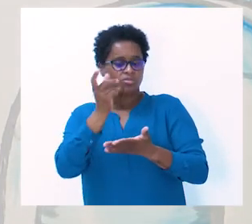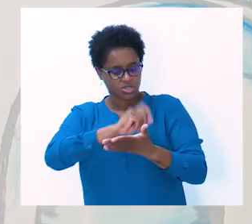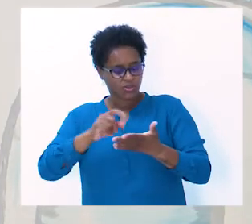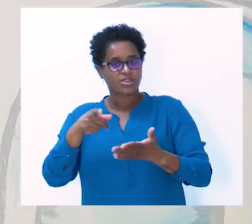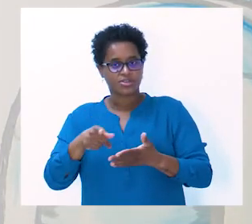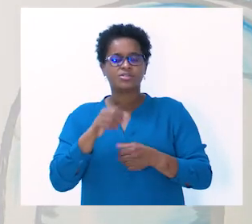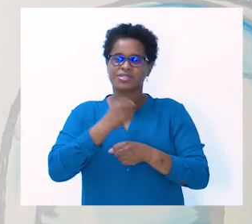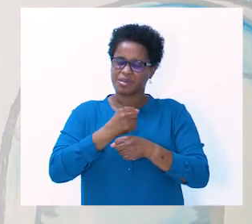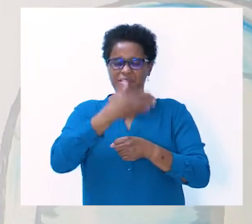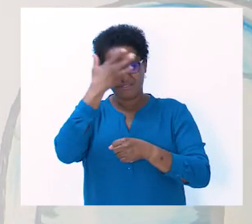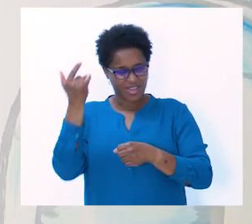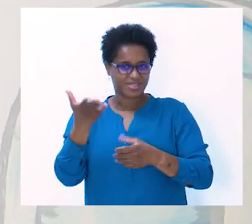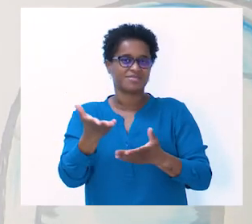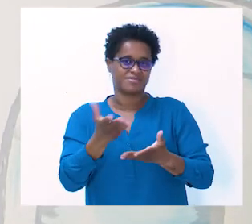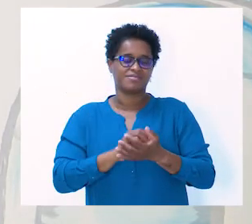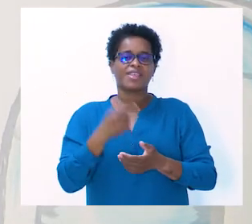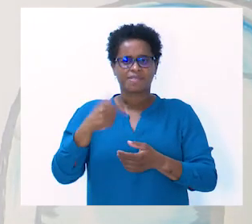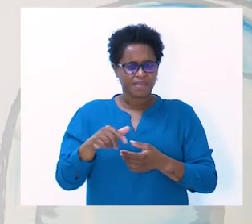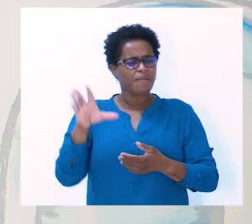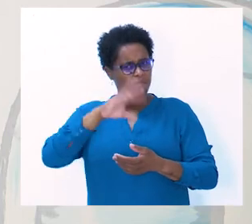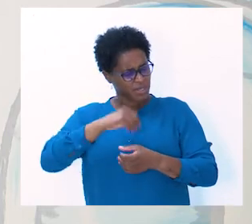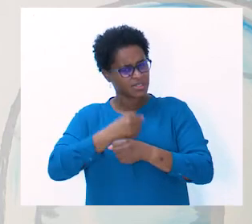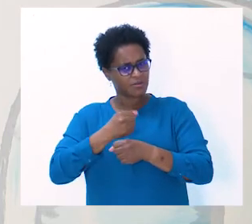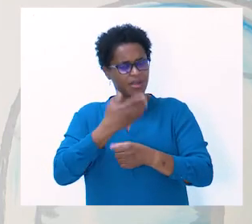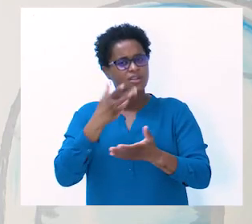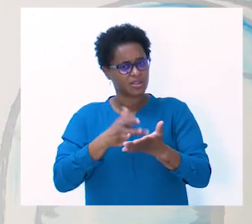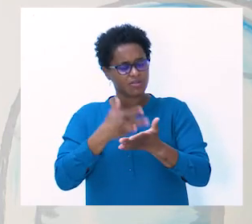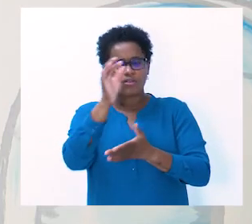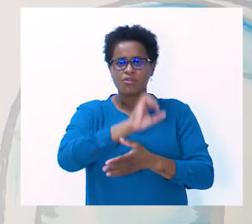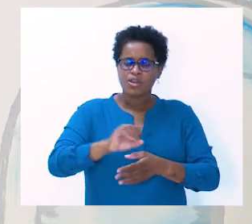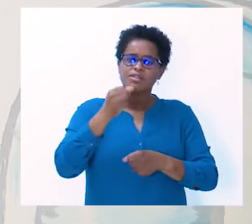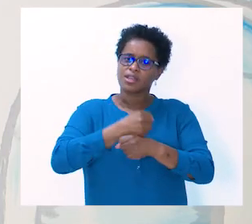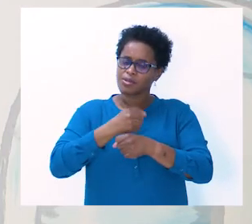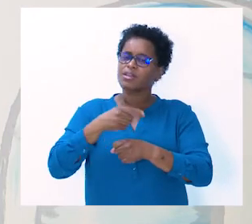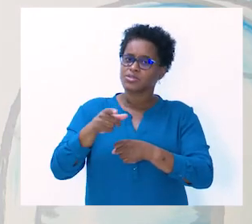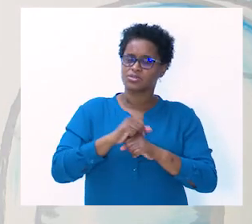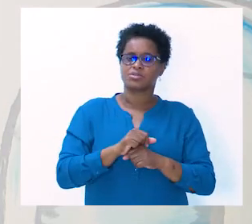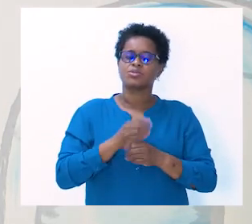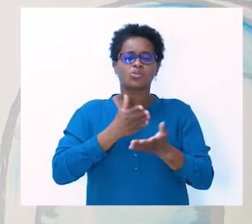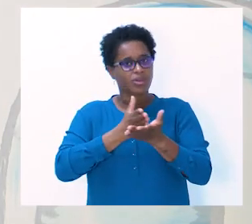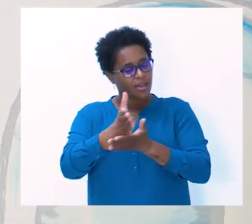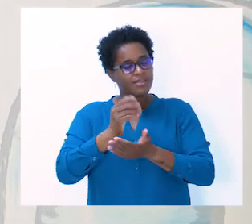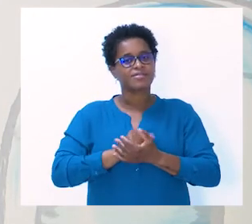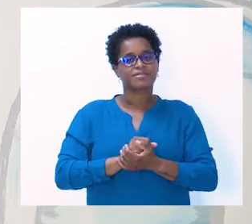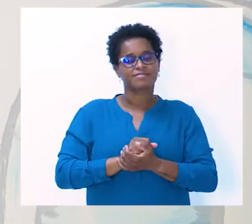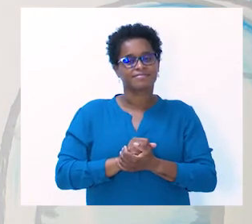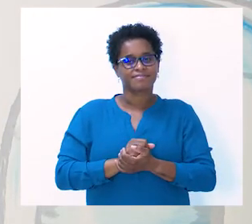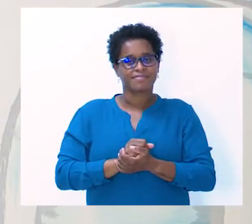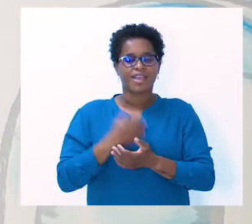para escrever isso, um exercício fácil. Existem mais exercícios no vosso livro. Pratiquem isso